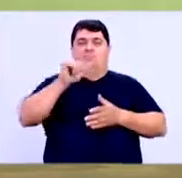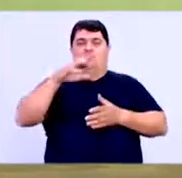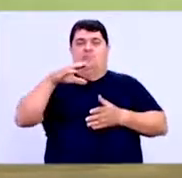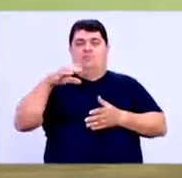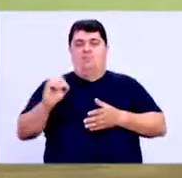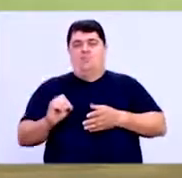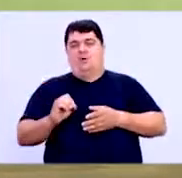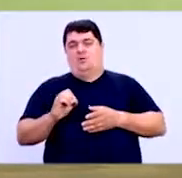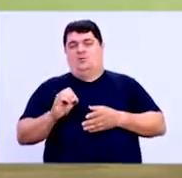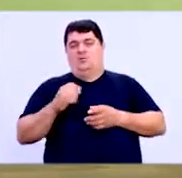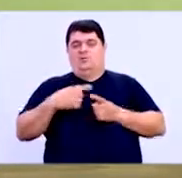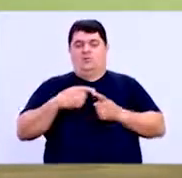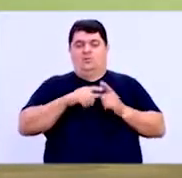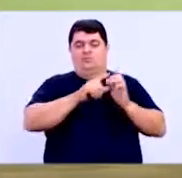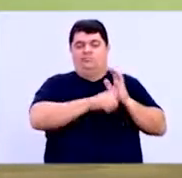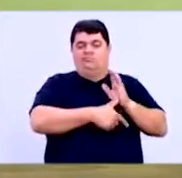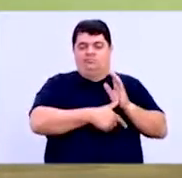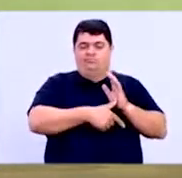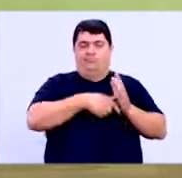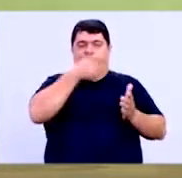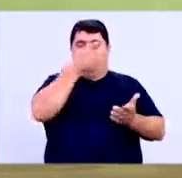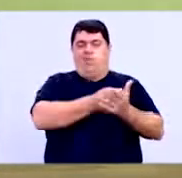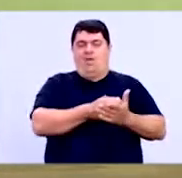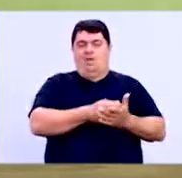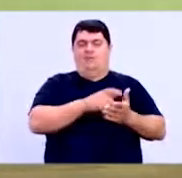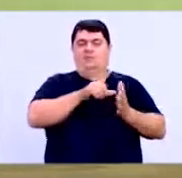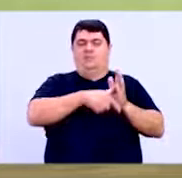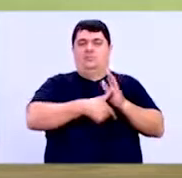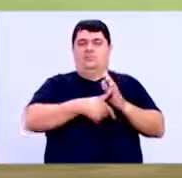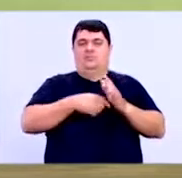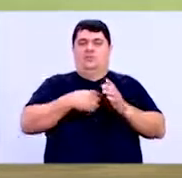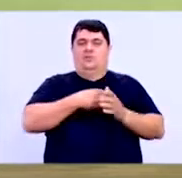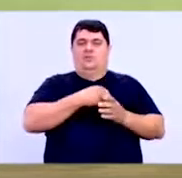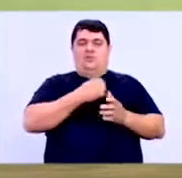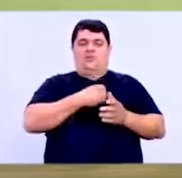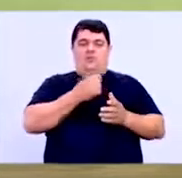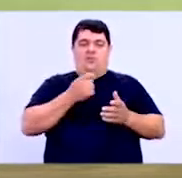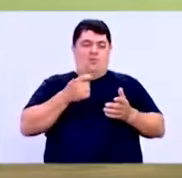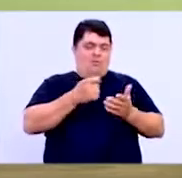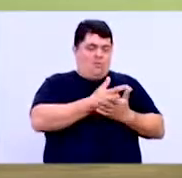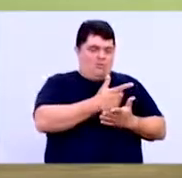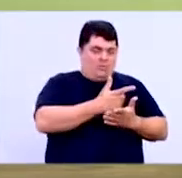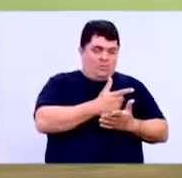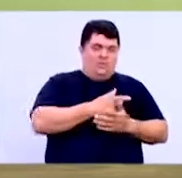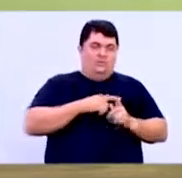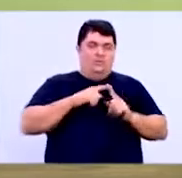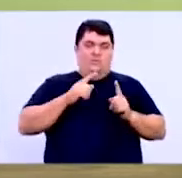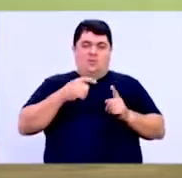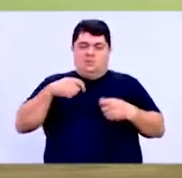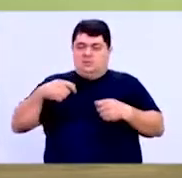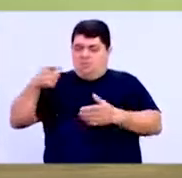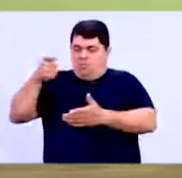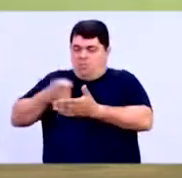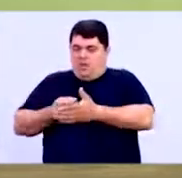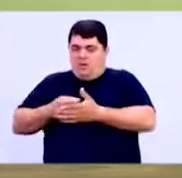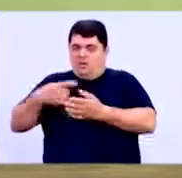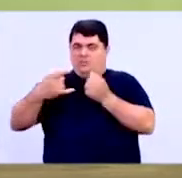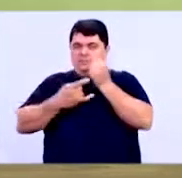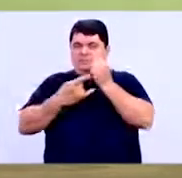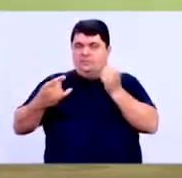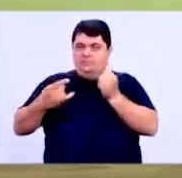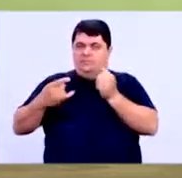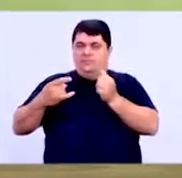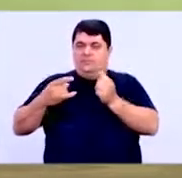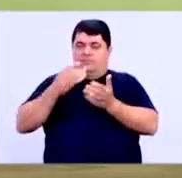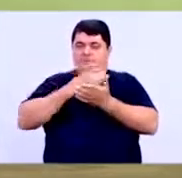em atrasos com seus fornecedores. Então você compra roupa para vender uma loja de roupa. Se você tem que pagar a duplicata, você vai pagar essa duplicata a